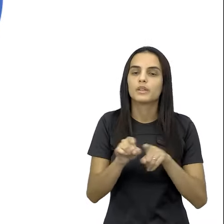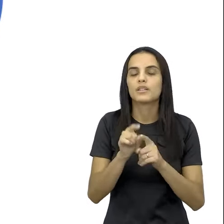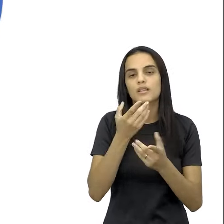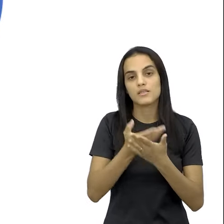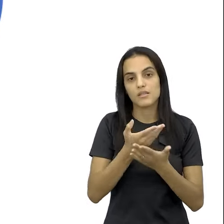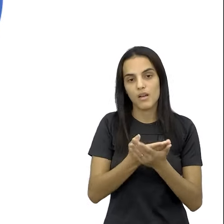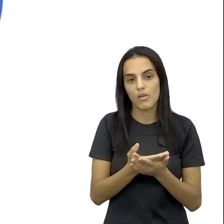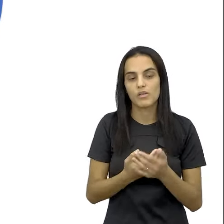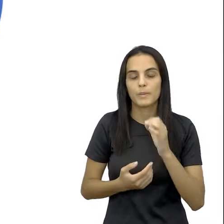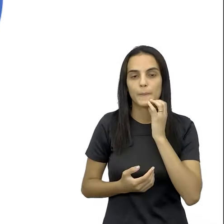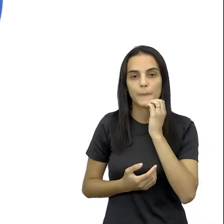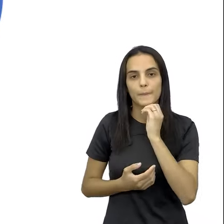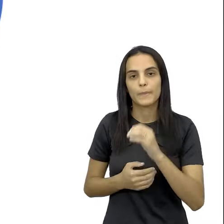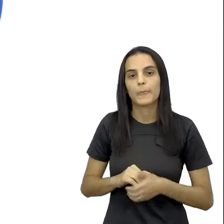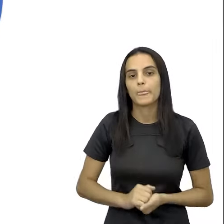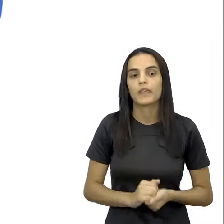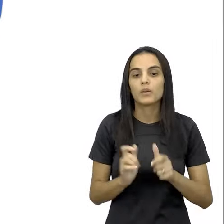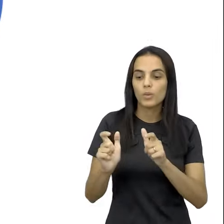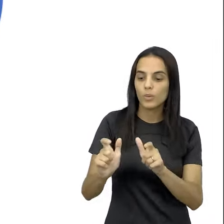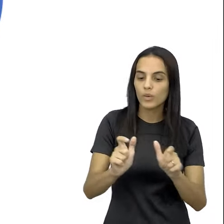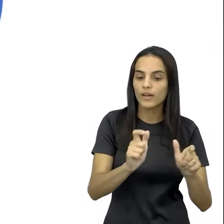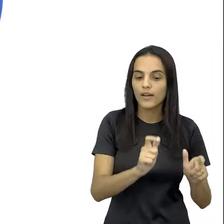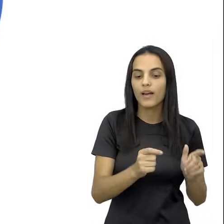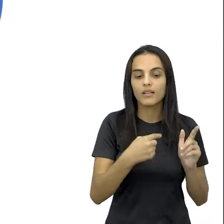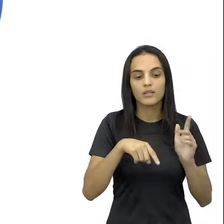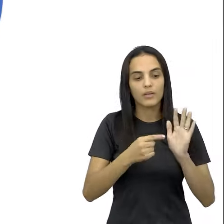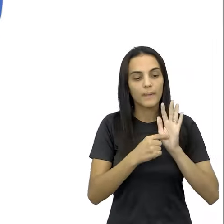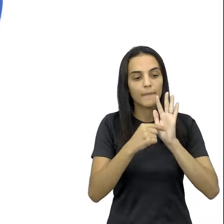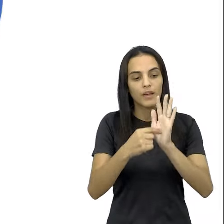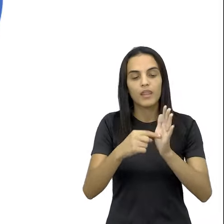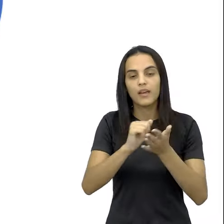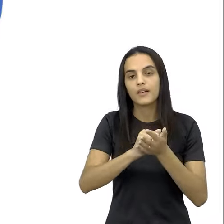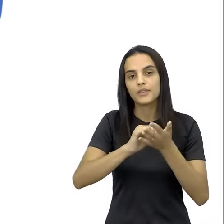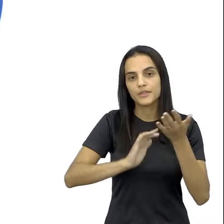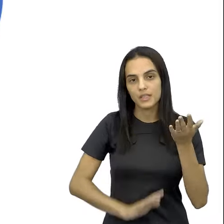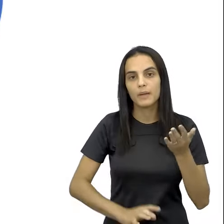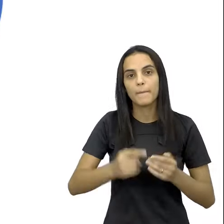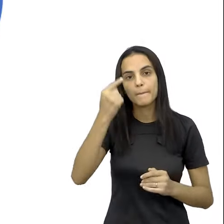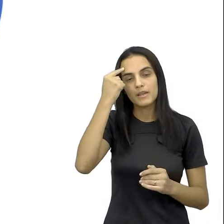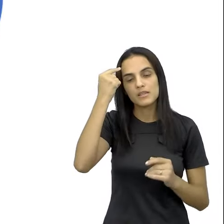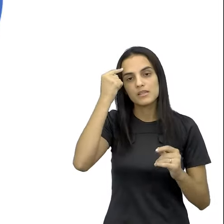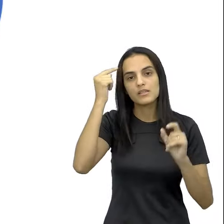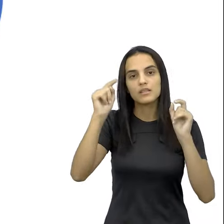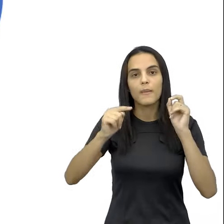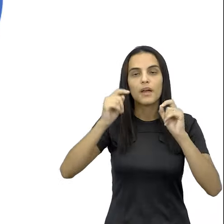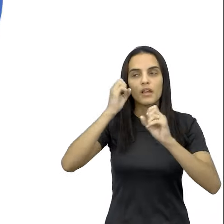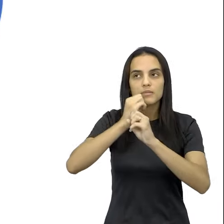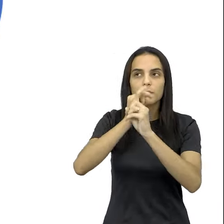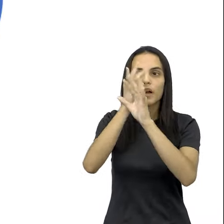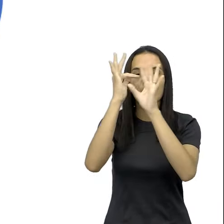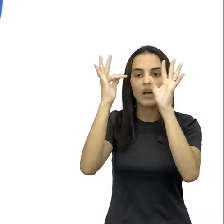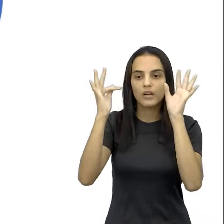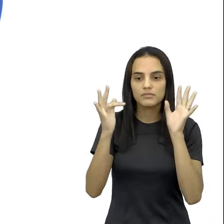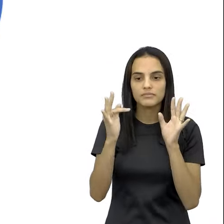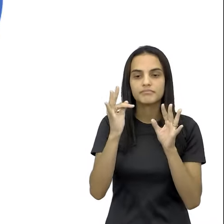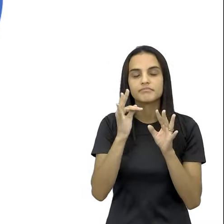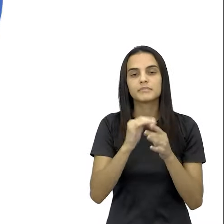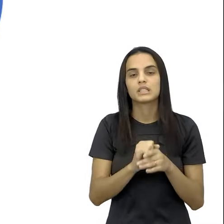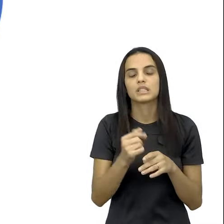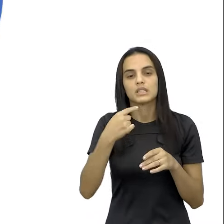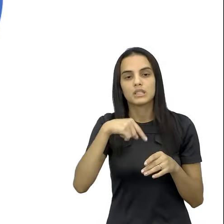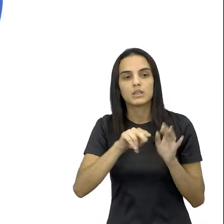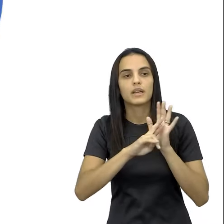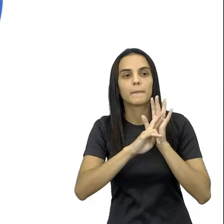aulas, né? Que espaços que a gente traz ali das atividades, pensando para ele raciocinar, né? Pensando para